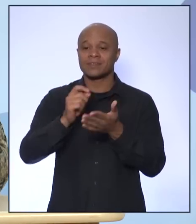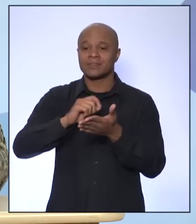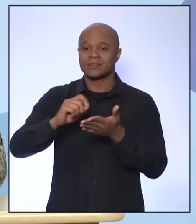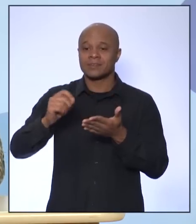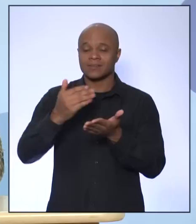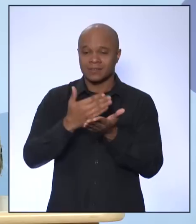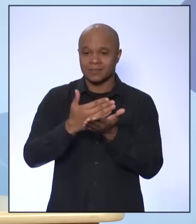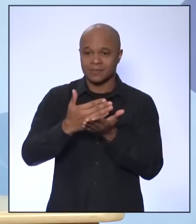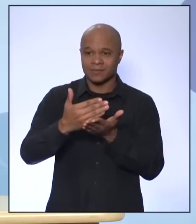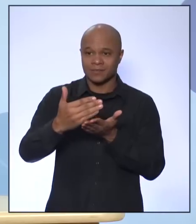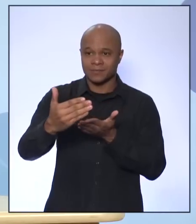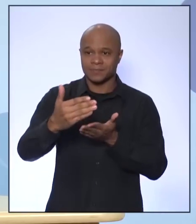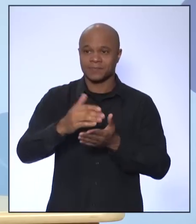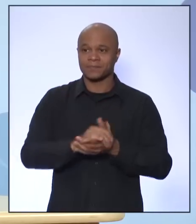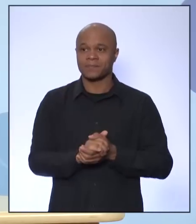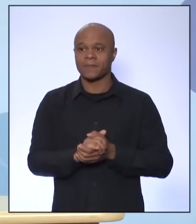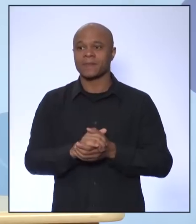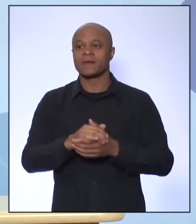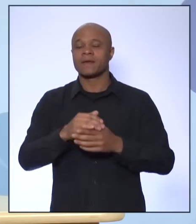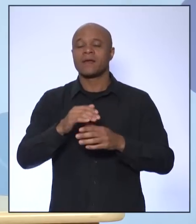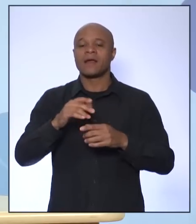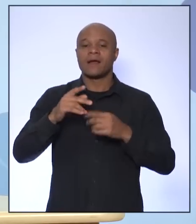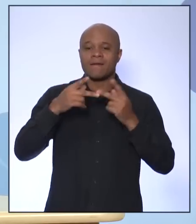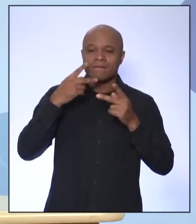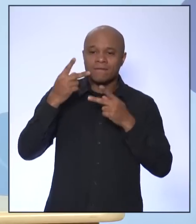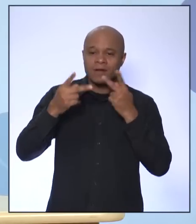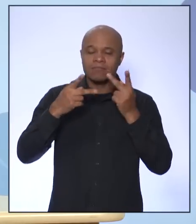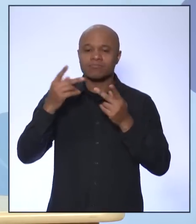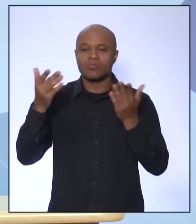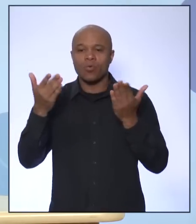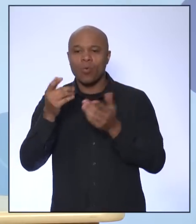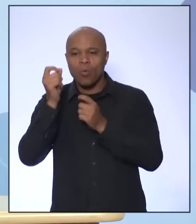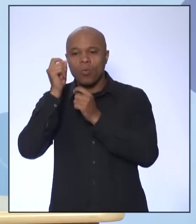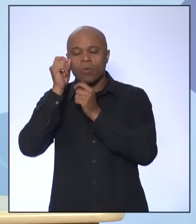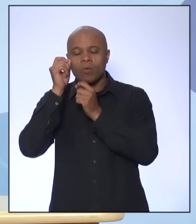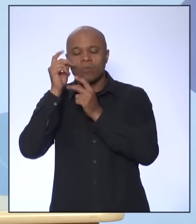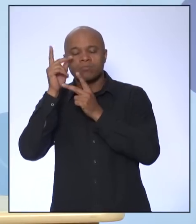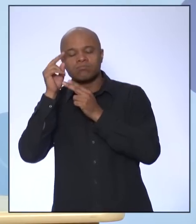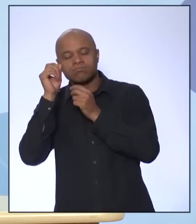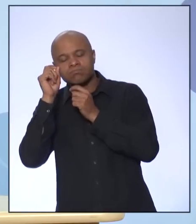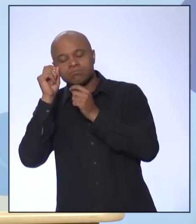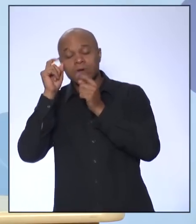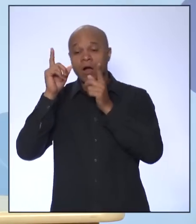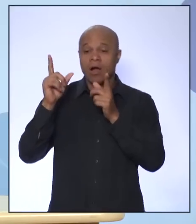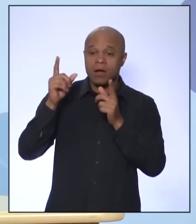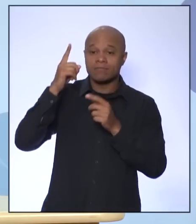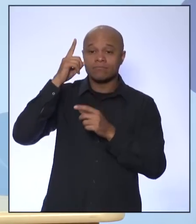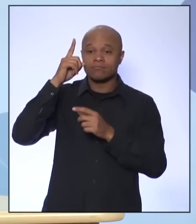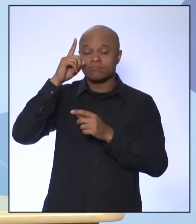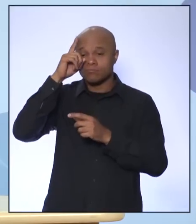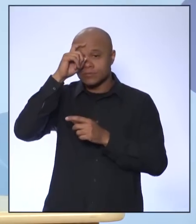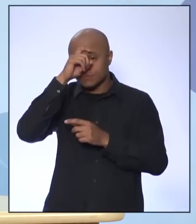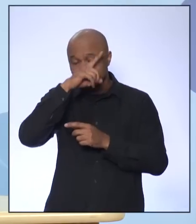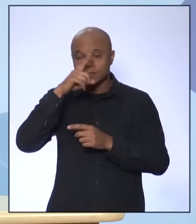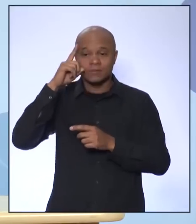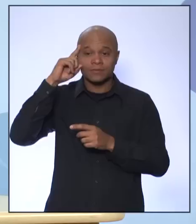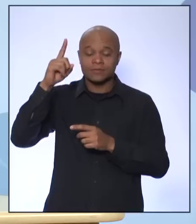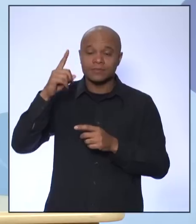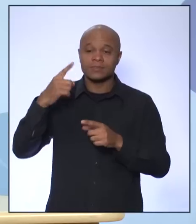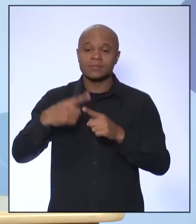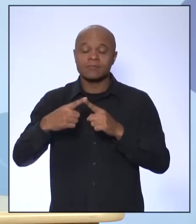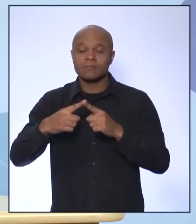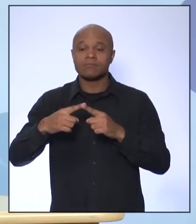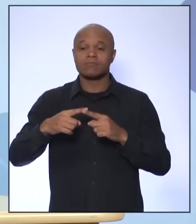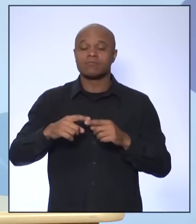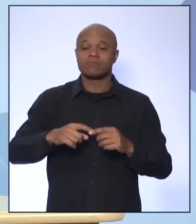de bordo. Aí ele vai narrando: olha, hoje eu acordei e meu dia foi muito complicado porque eu estive enjoado. Aí ele começa